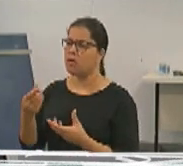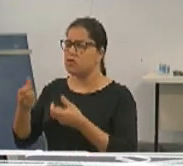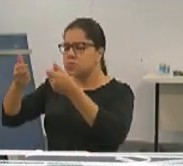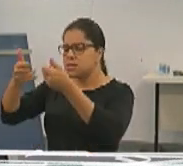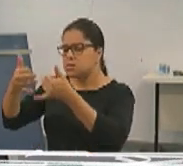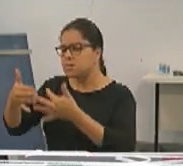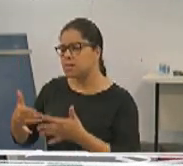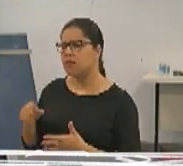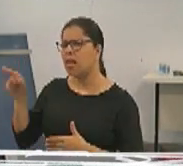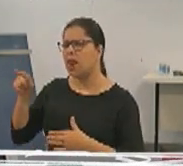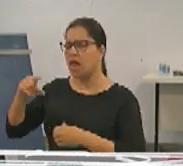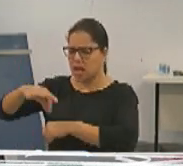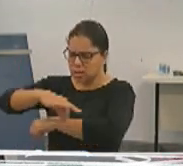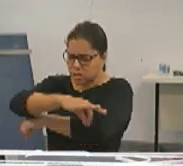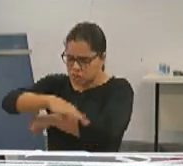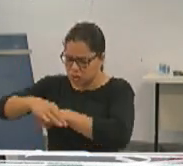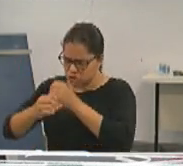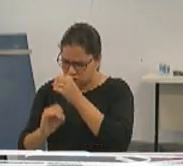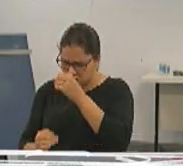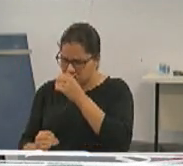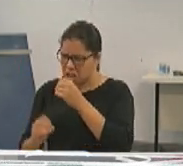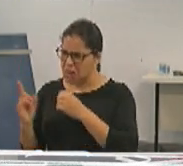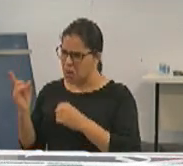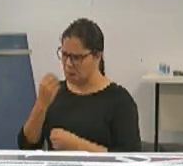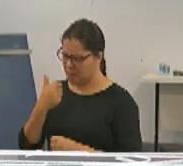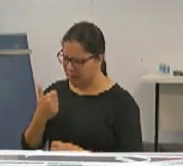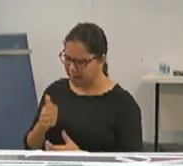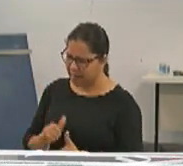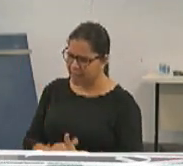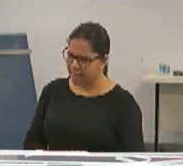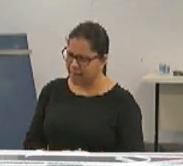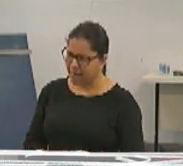de engenharia? Será que as pessoas lá estão bem?